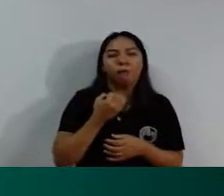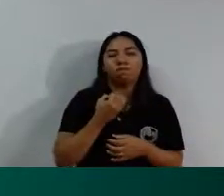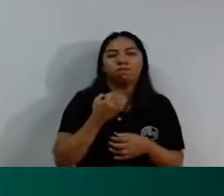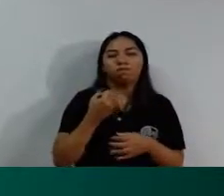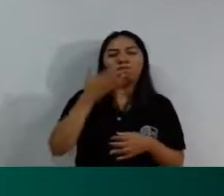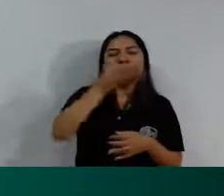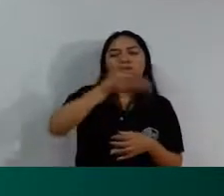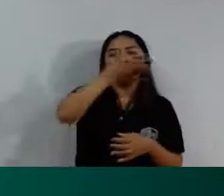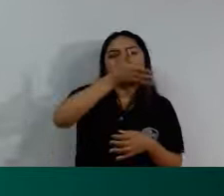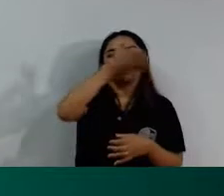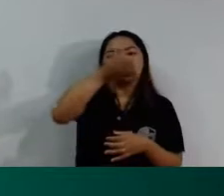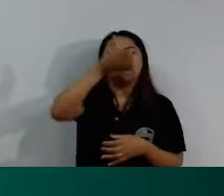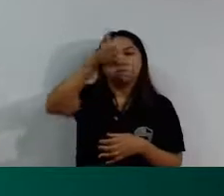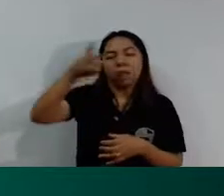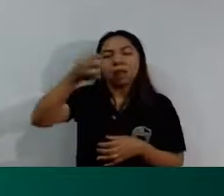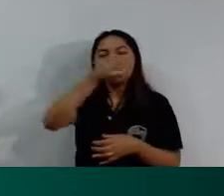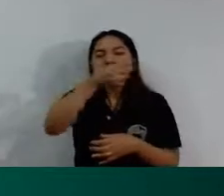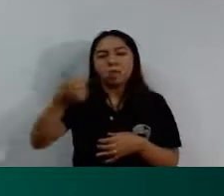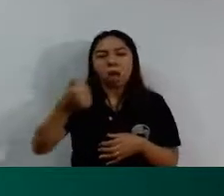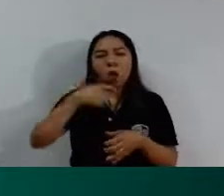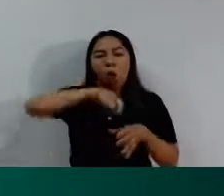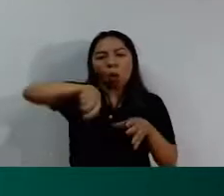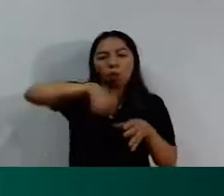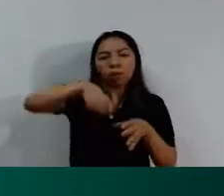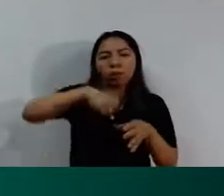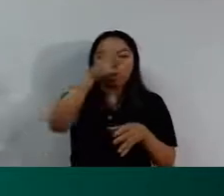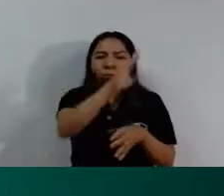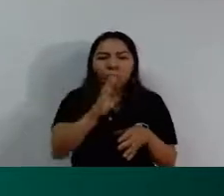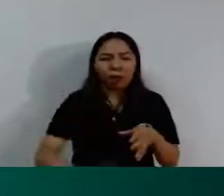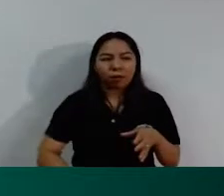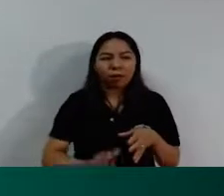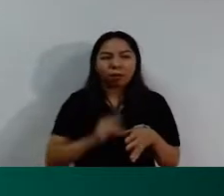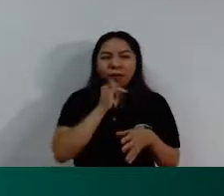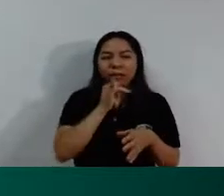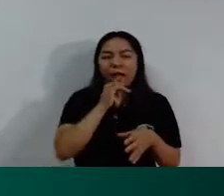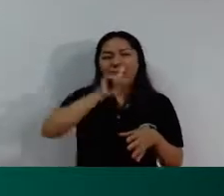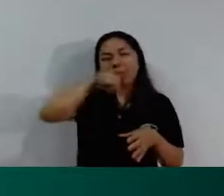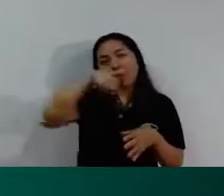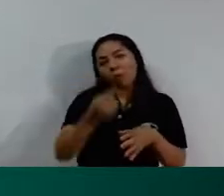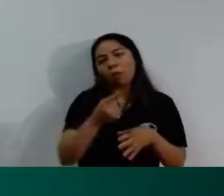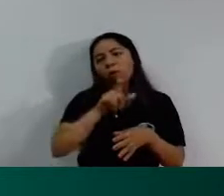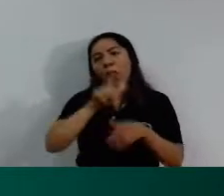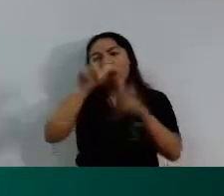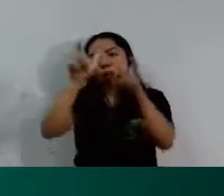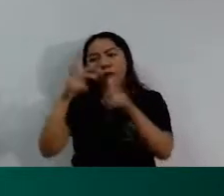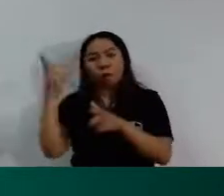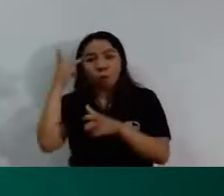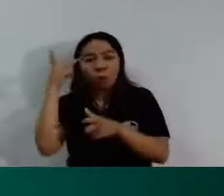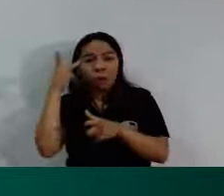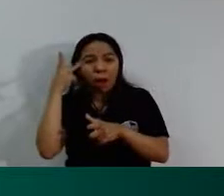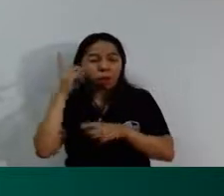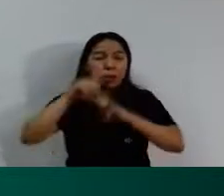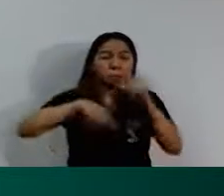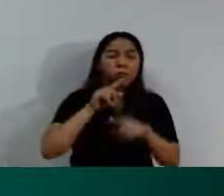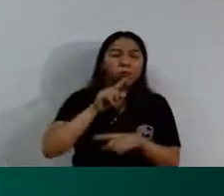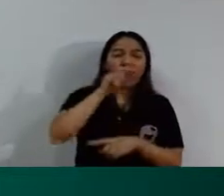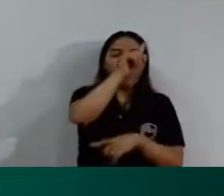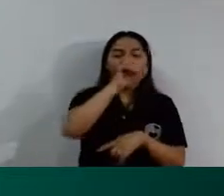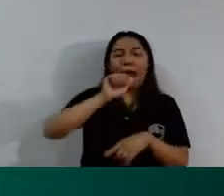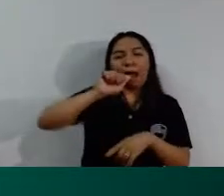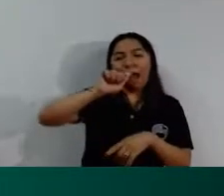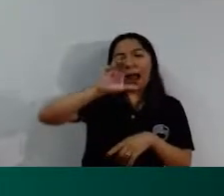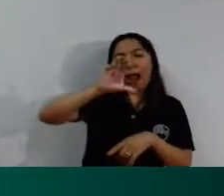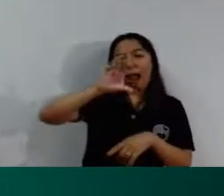todos a visitar 10 agora tá saindo daqui para São Paulo bate volto vou lá e em seguida inaugurar uma cozinha no Acre